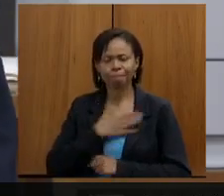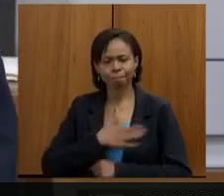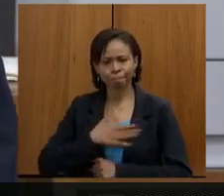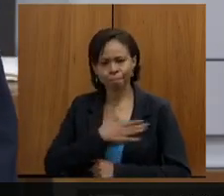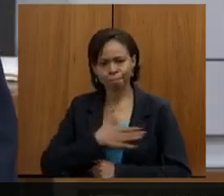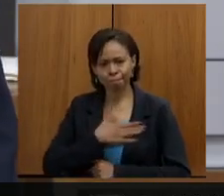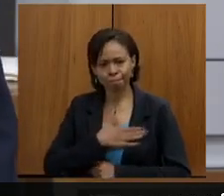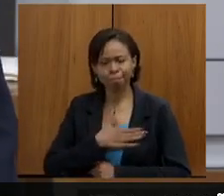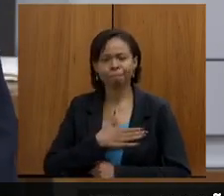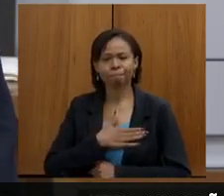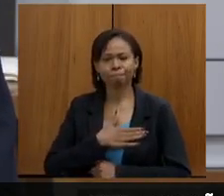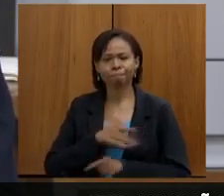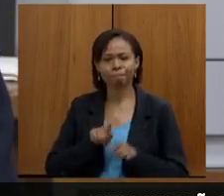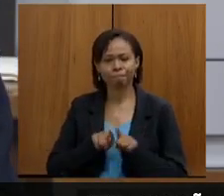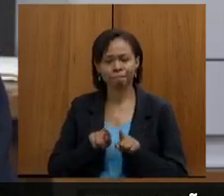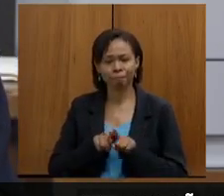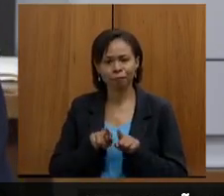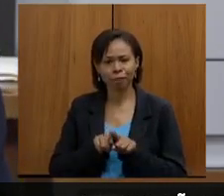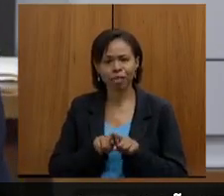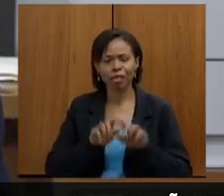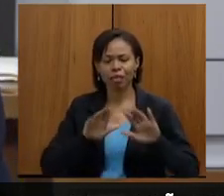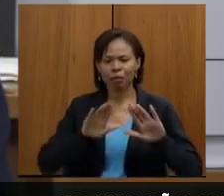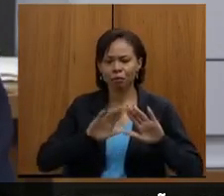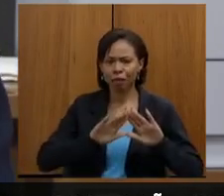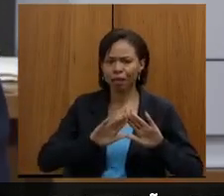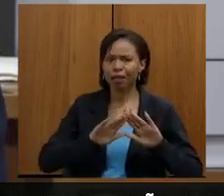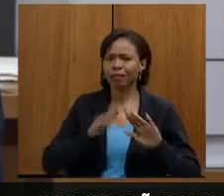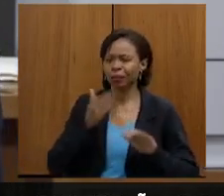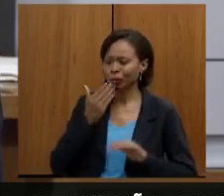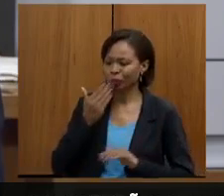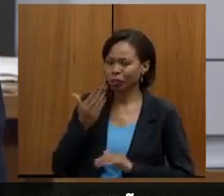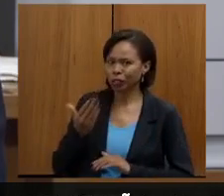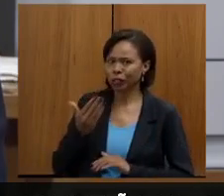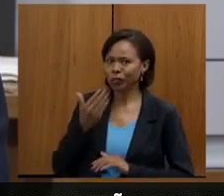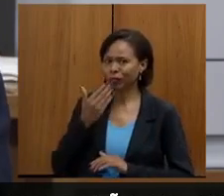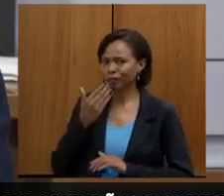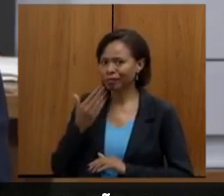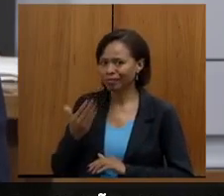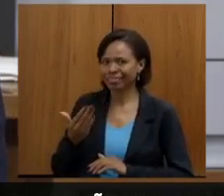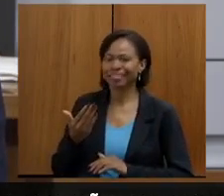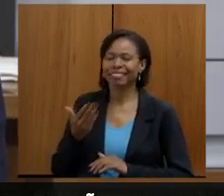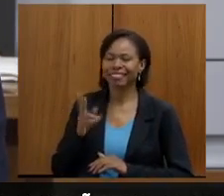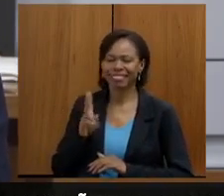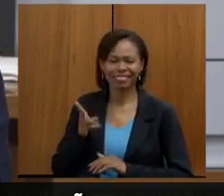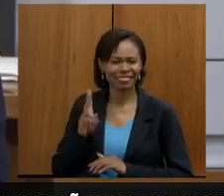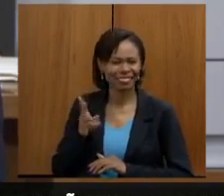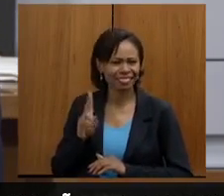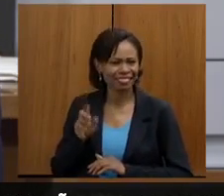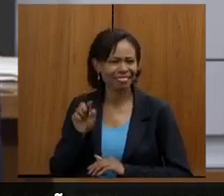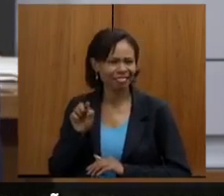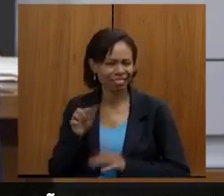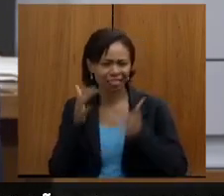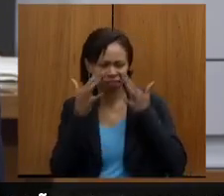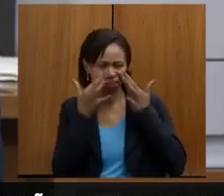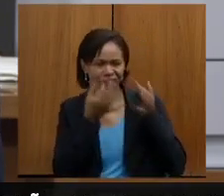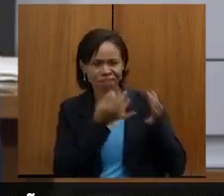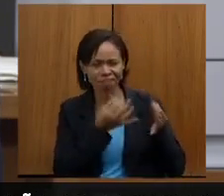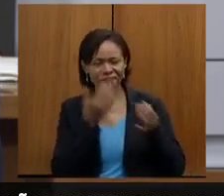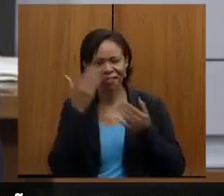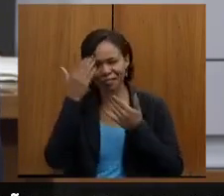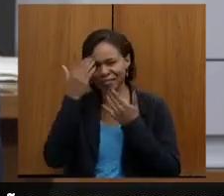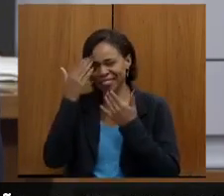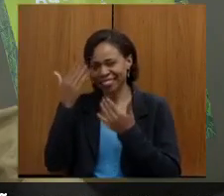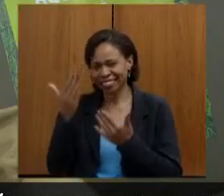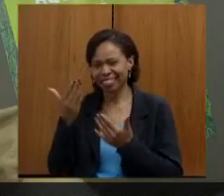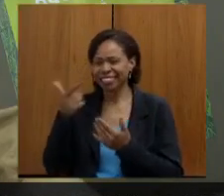as manifestações da Assembleia e os pedidos Coronel tá sempre muito atento Muito obrigado